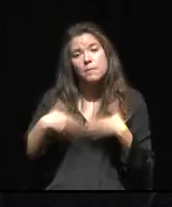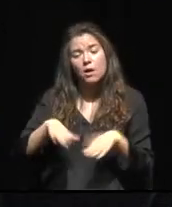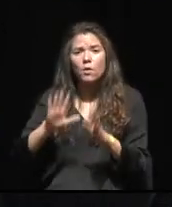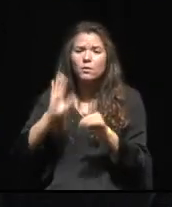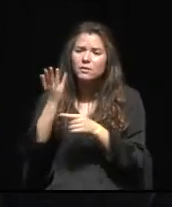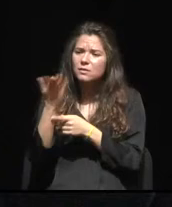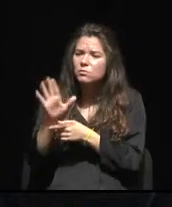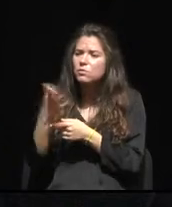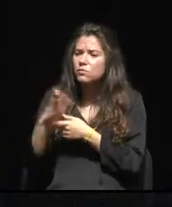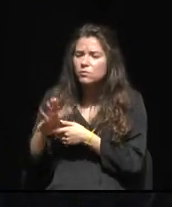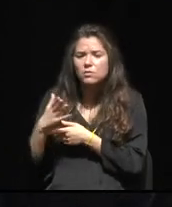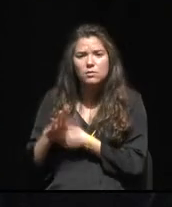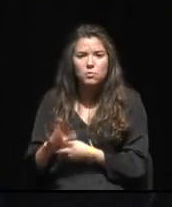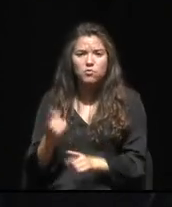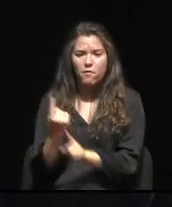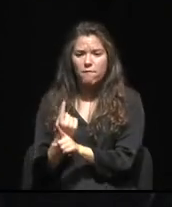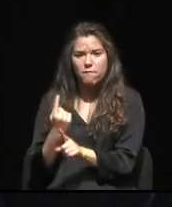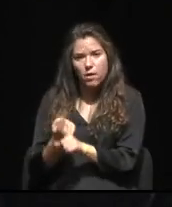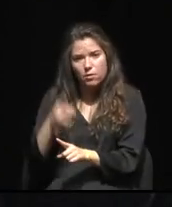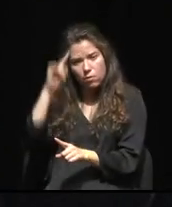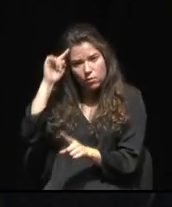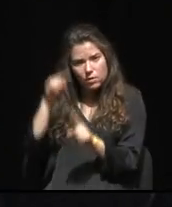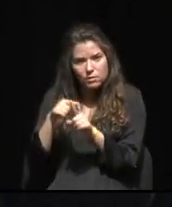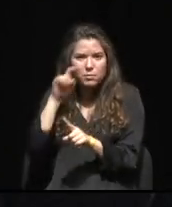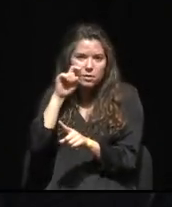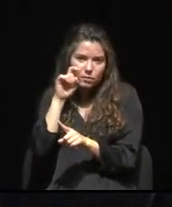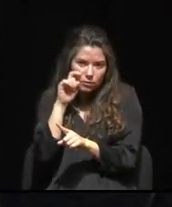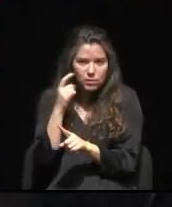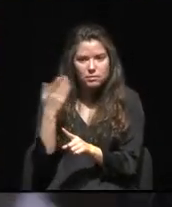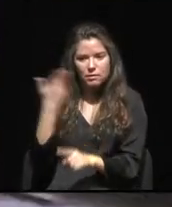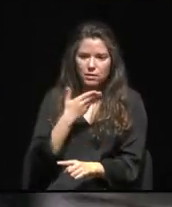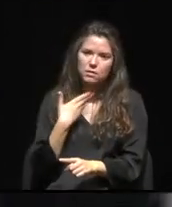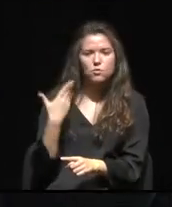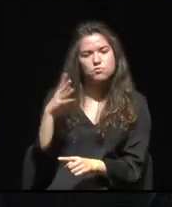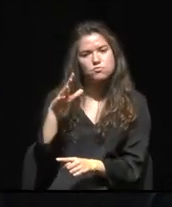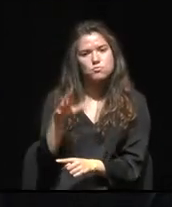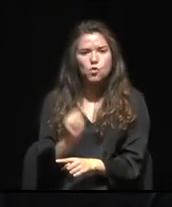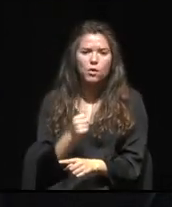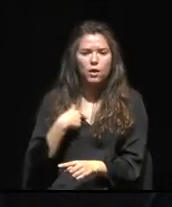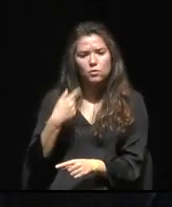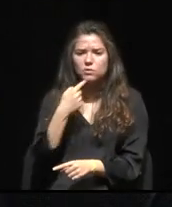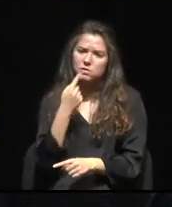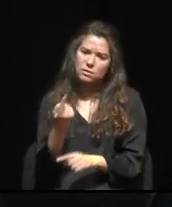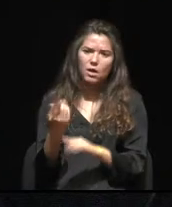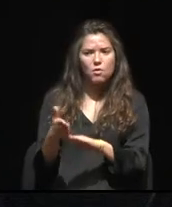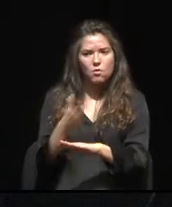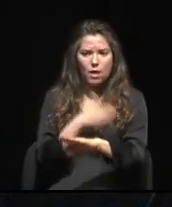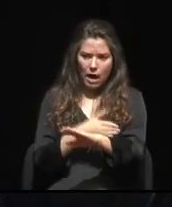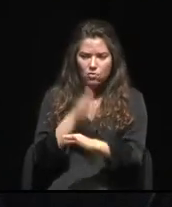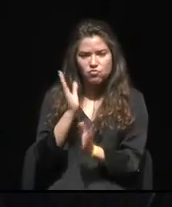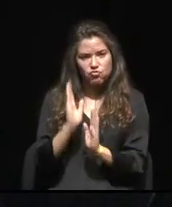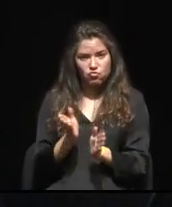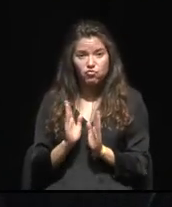muitos exemplos da necessária defesa dos direitos conquistados alguns até já em focados aqui em intervenções